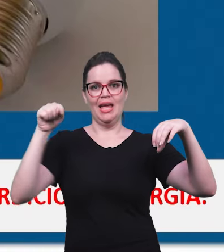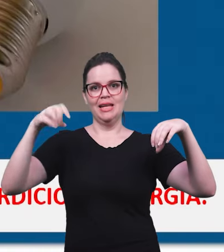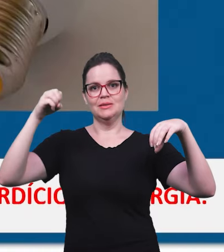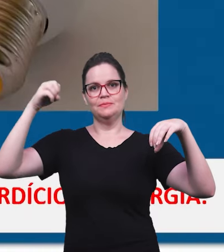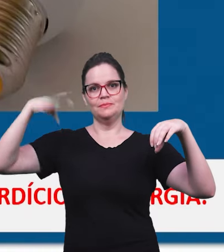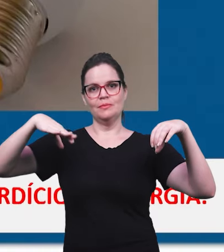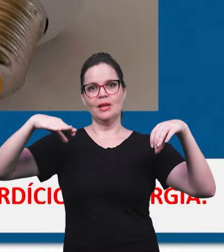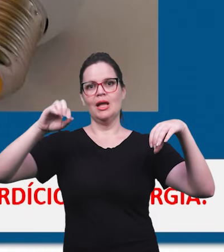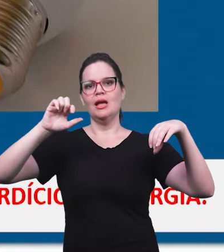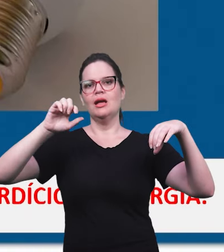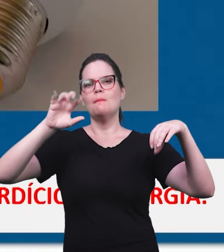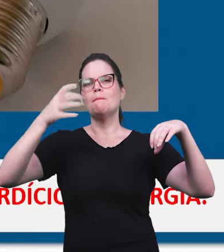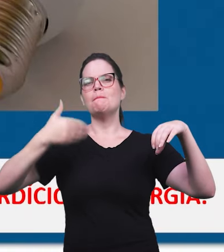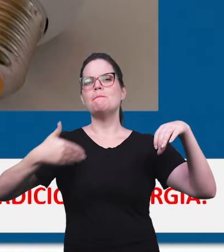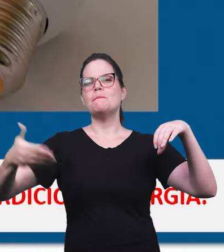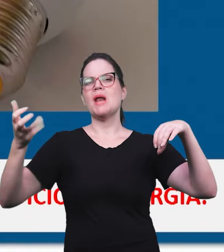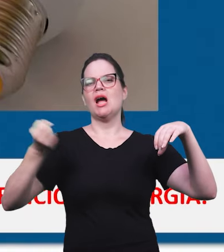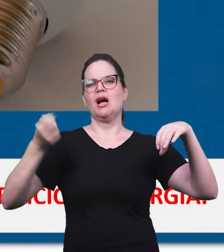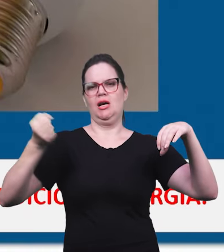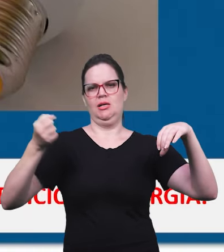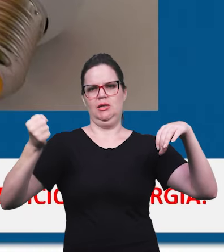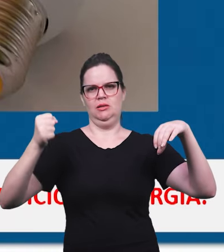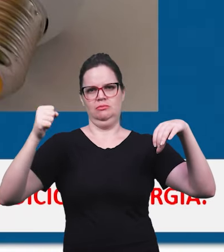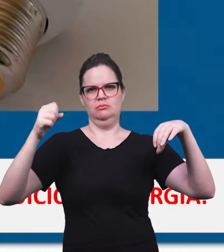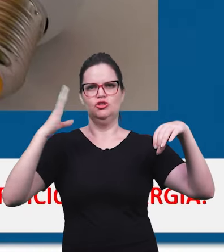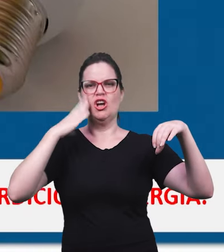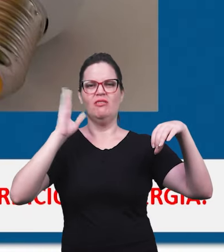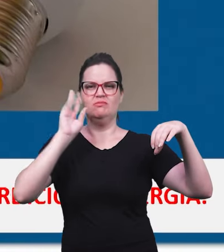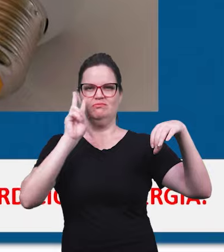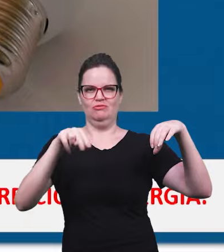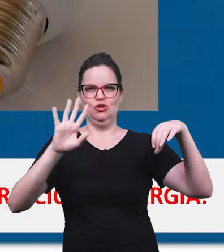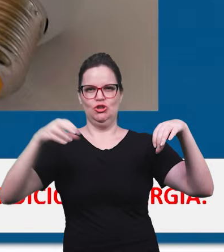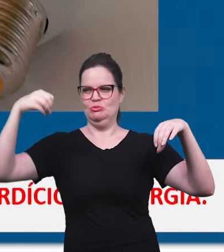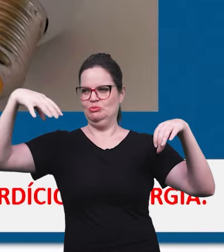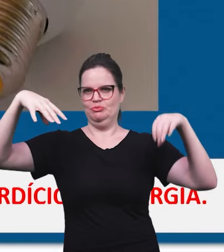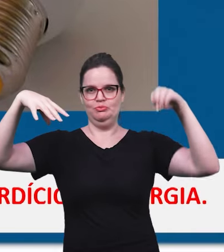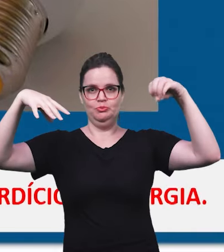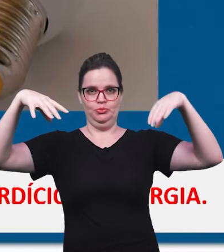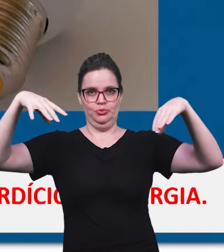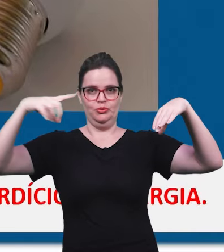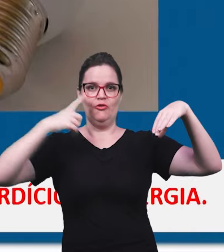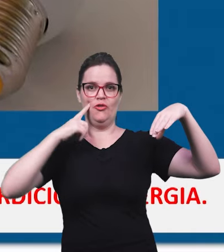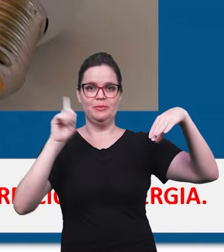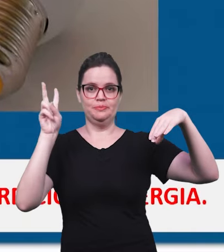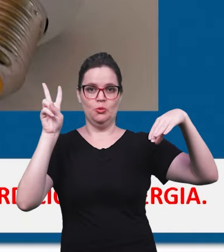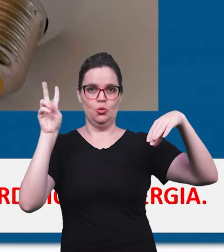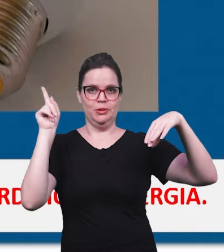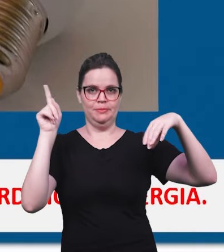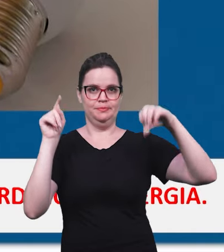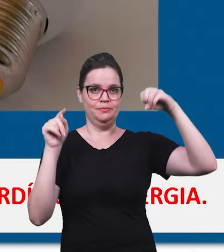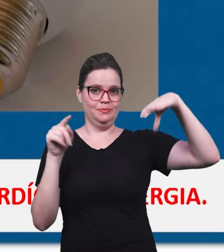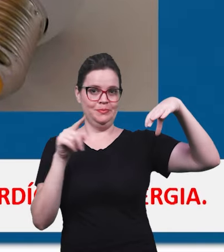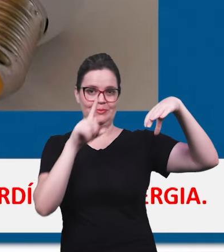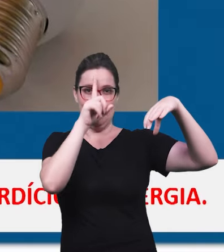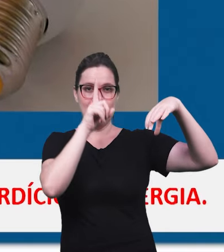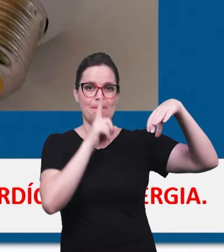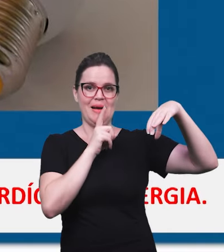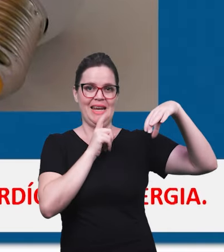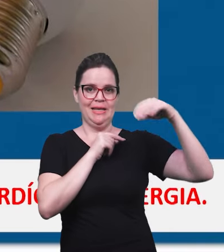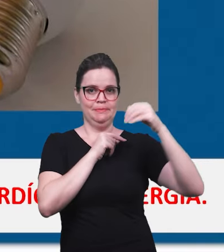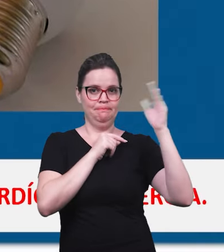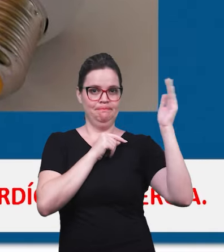LED, que trabalha com princípios bem diferentes. Né? Há uma lâmpada hoje, você sabe, né, de LED, ela produz